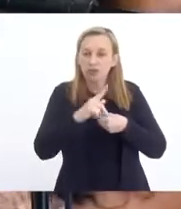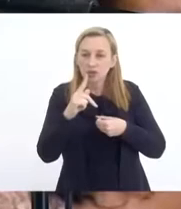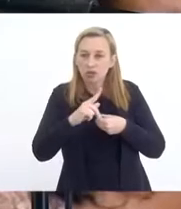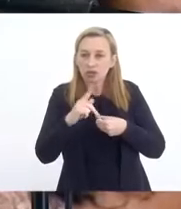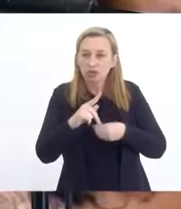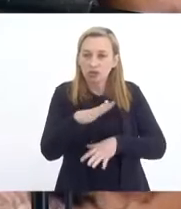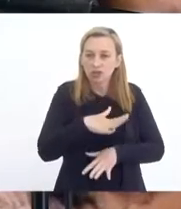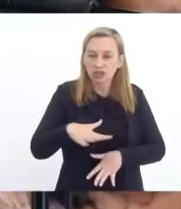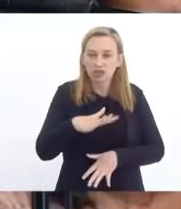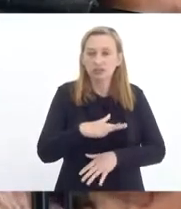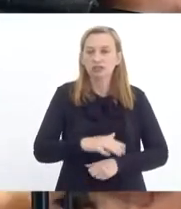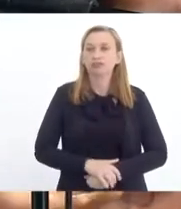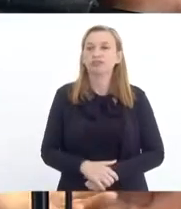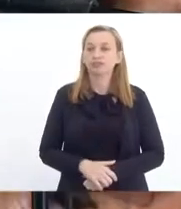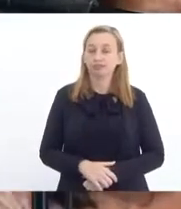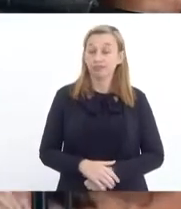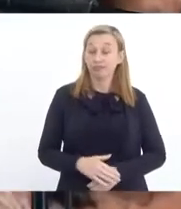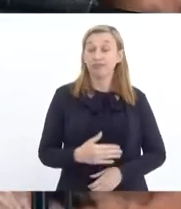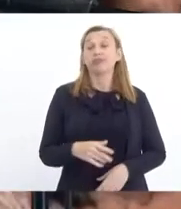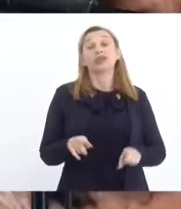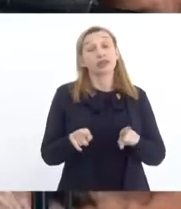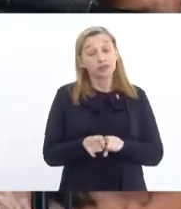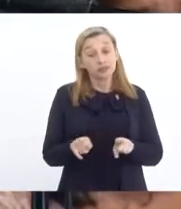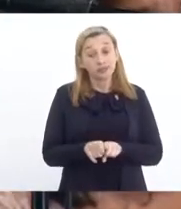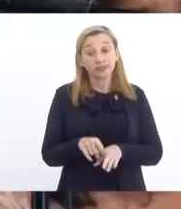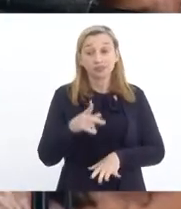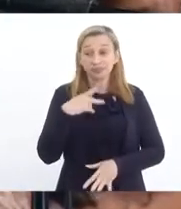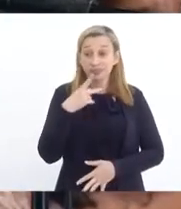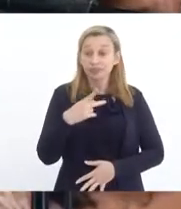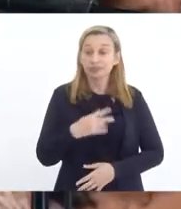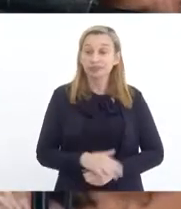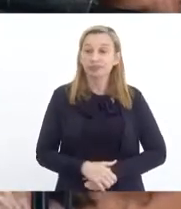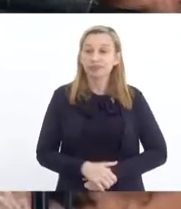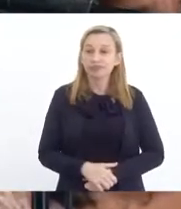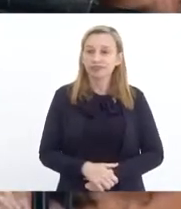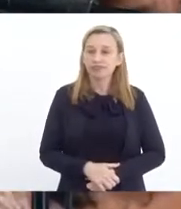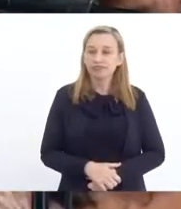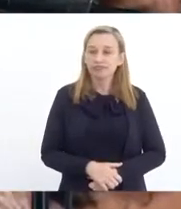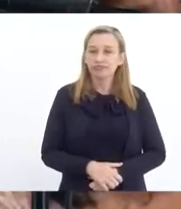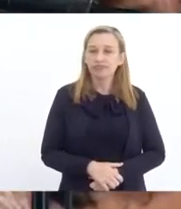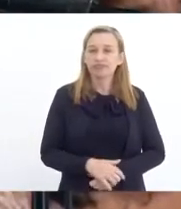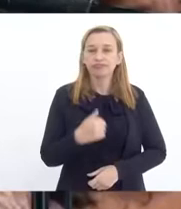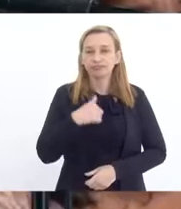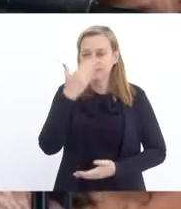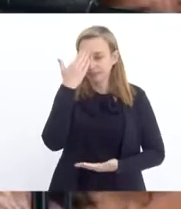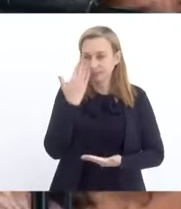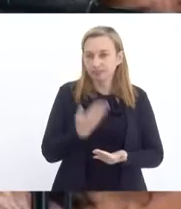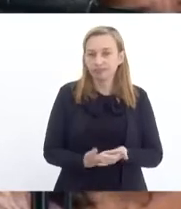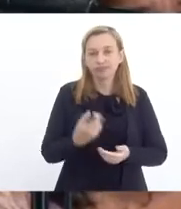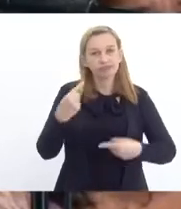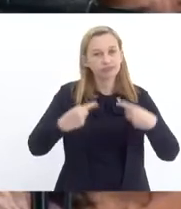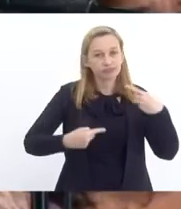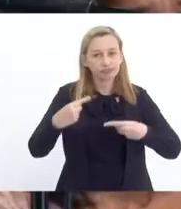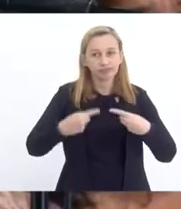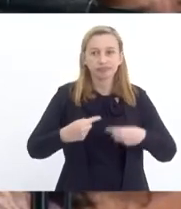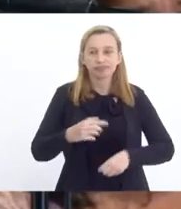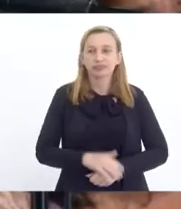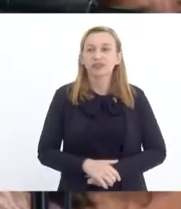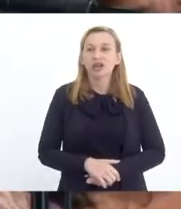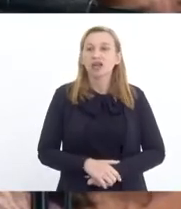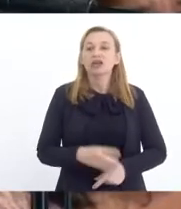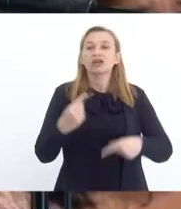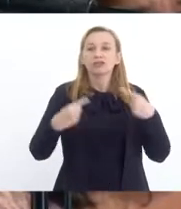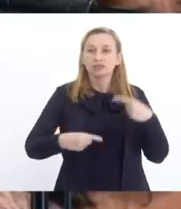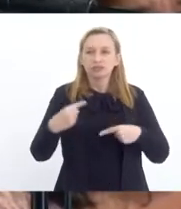da região. E aí eu não podia também deixar de destacar o quanto eu acredito na política. A